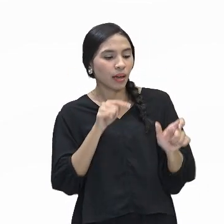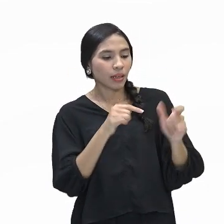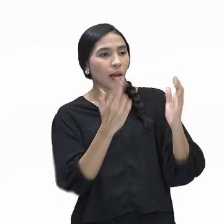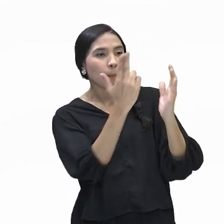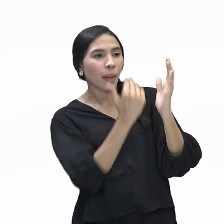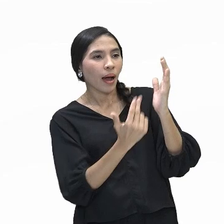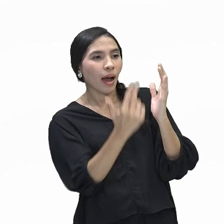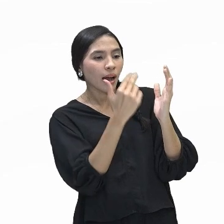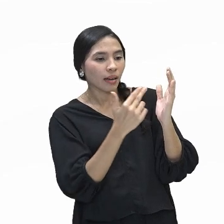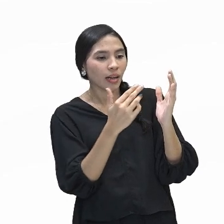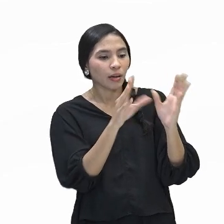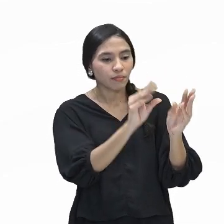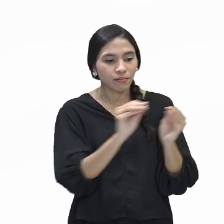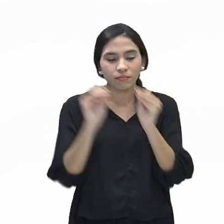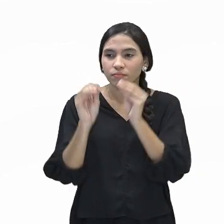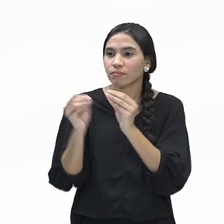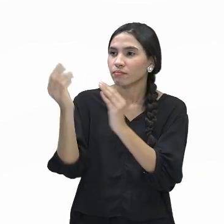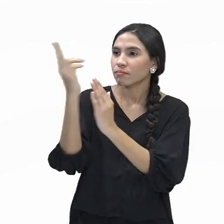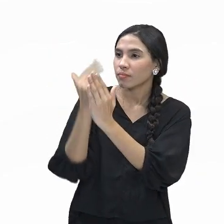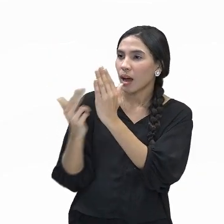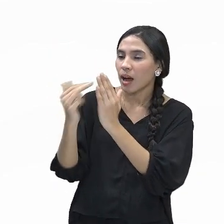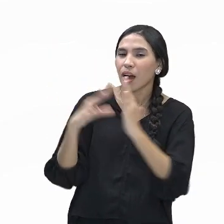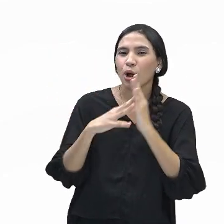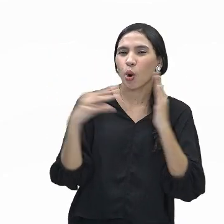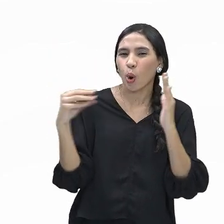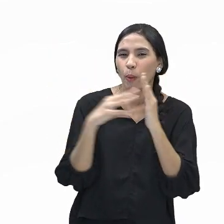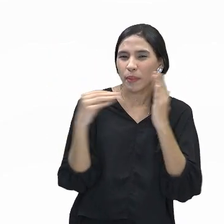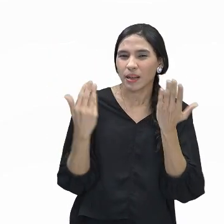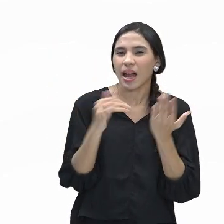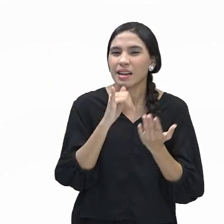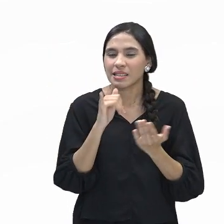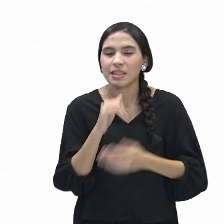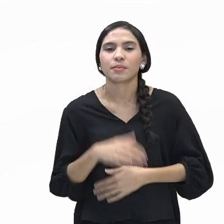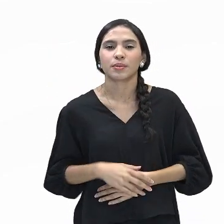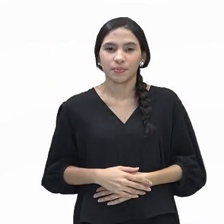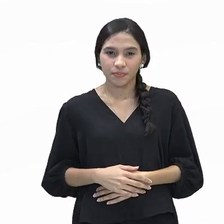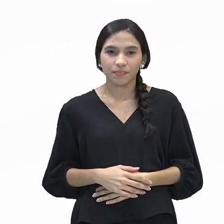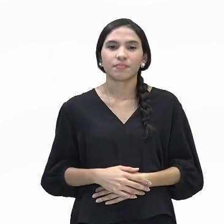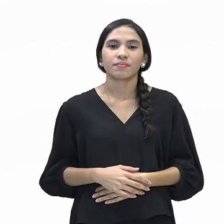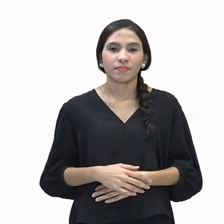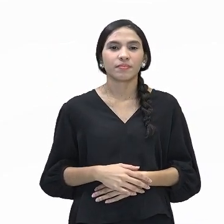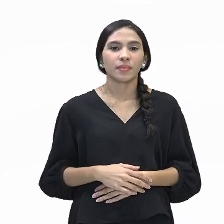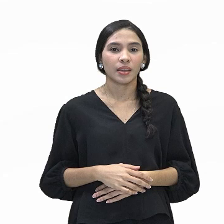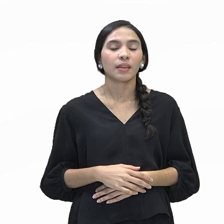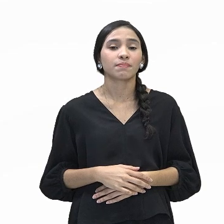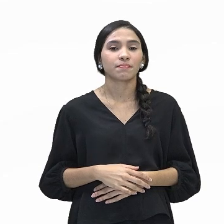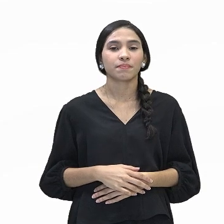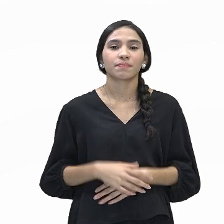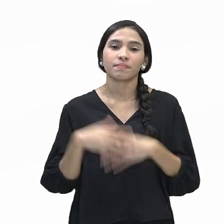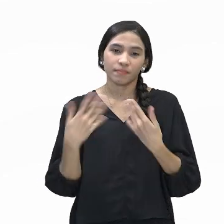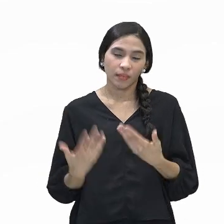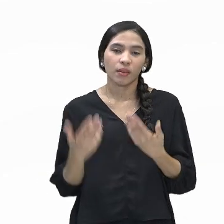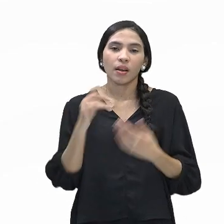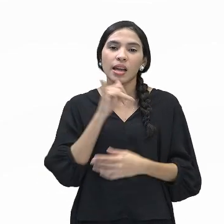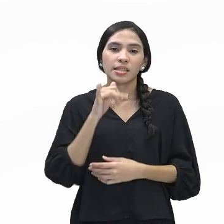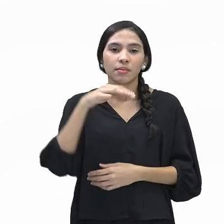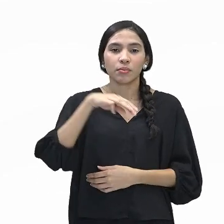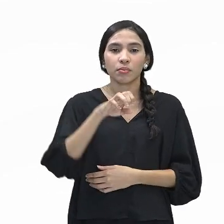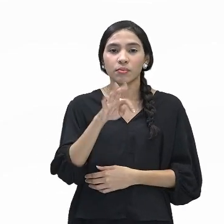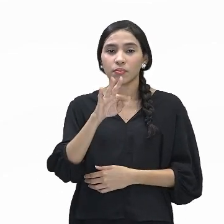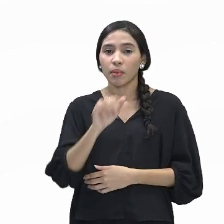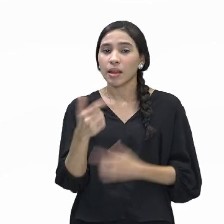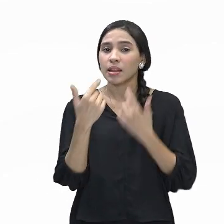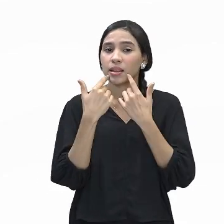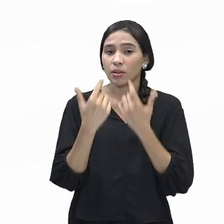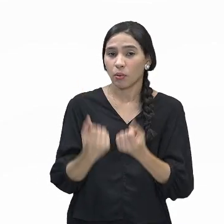de novo e faço o desenho do artista desenhando. Olha só, né? A arte imitando a outra arte. Então, aí é um exemplo de